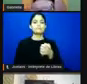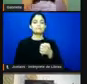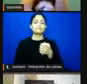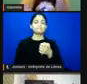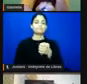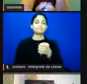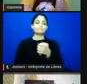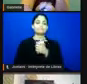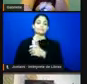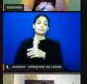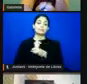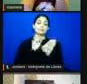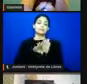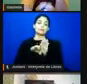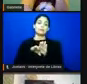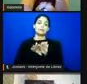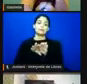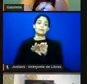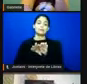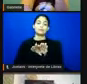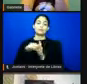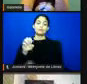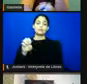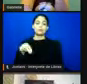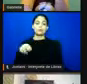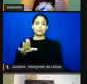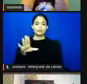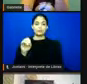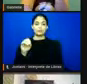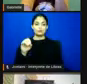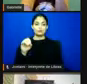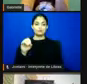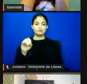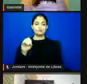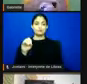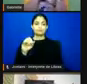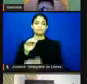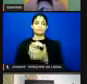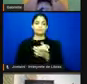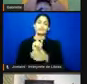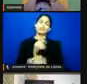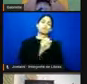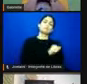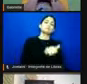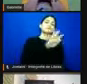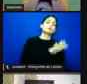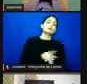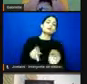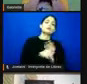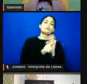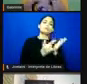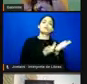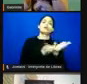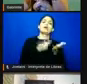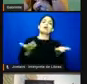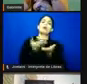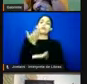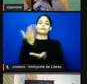Enio Grigio. Então, é, por enquanto, essas observações generais do livro. Agora, contigo a palavra, Gabi.